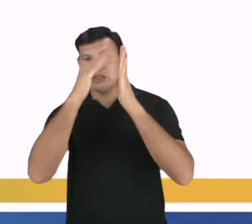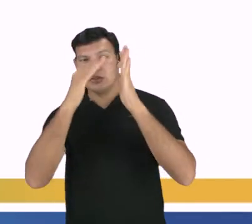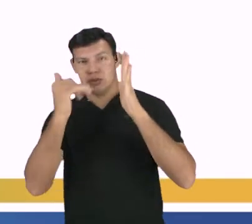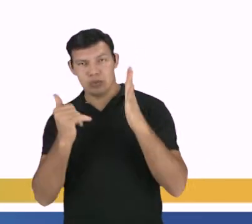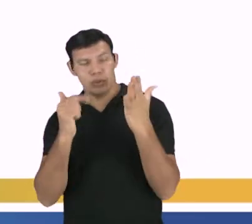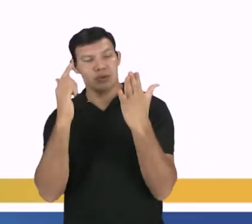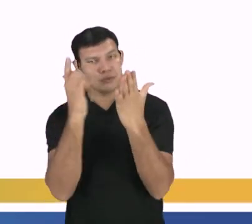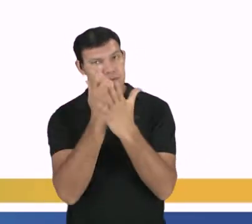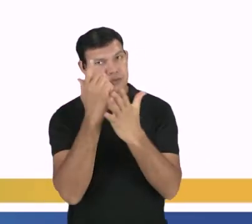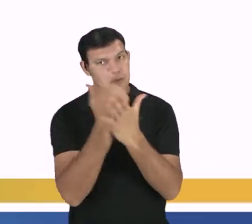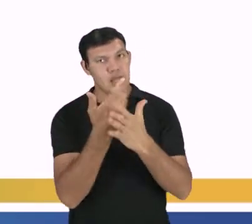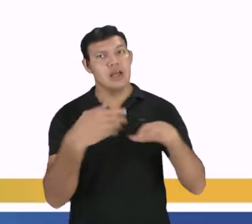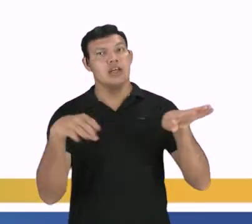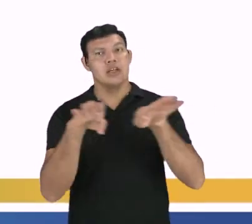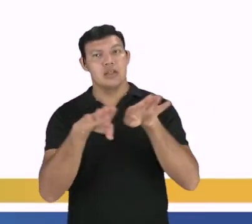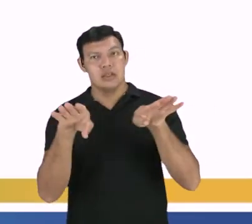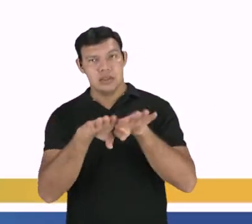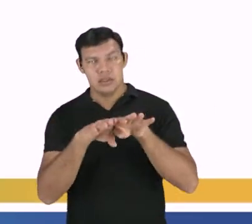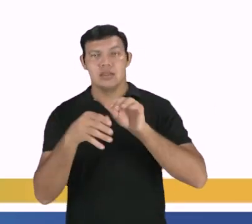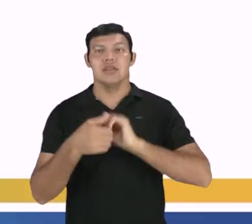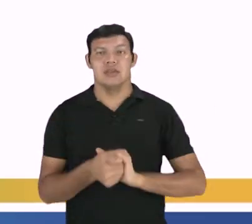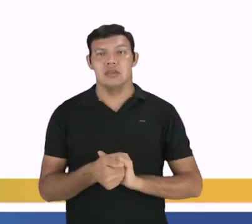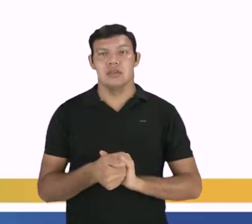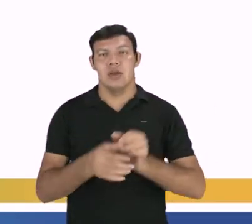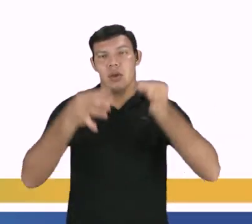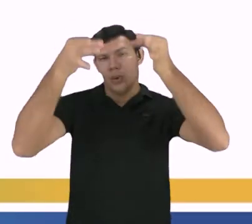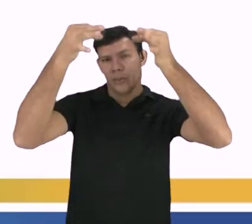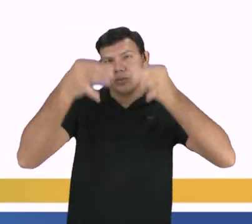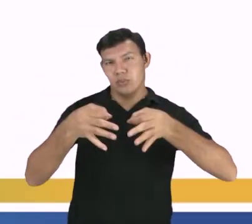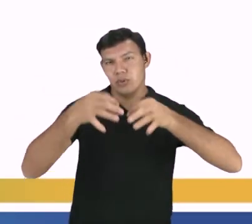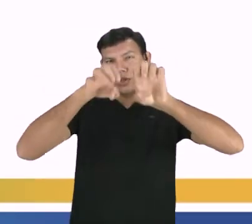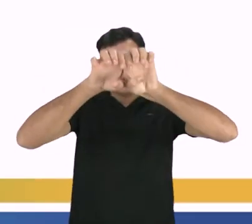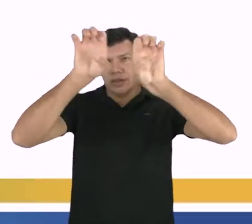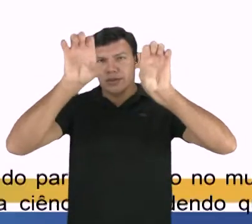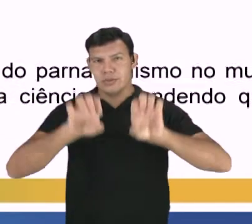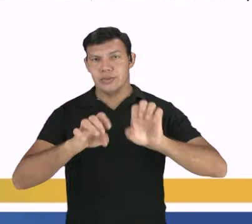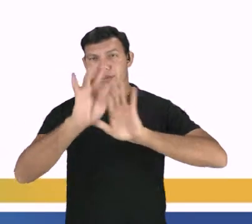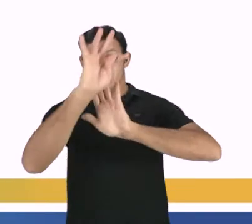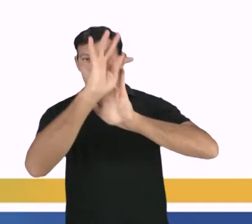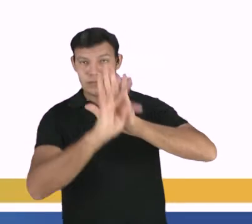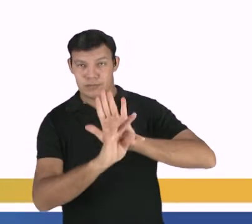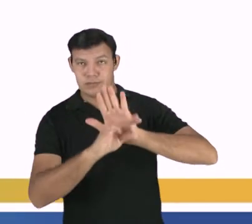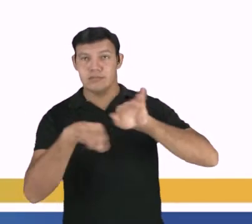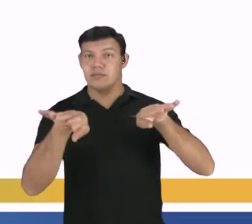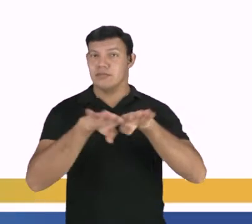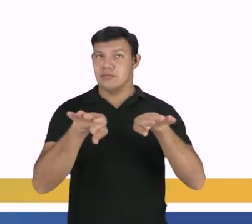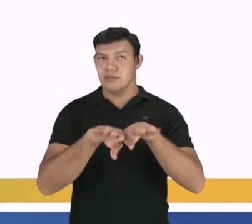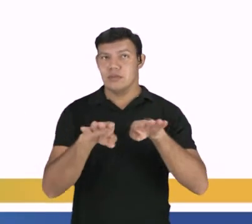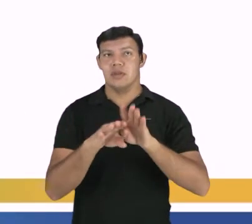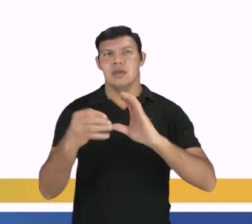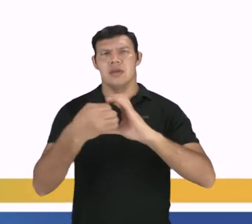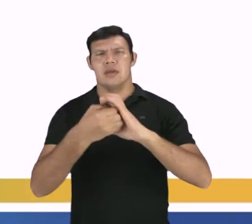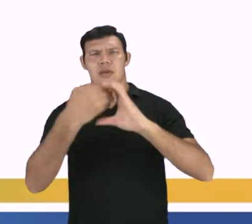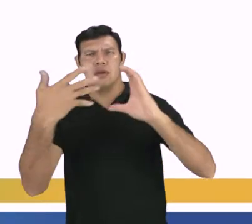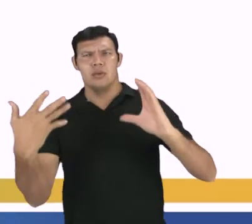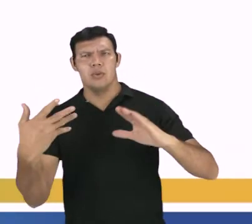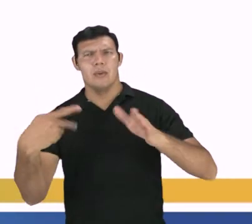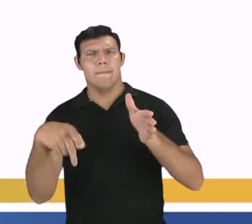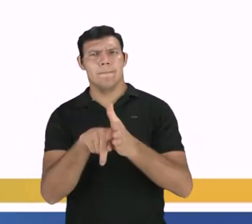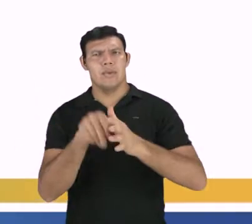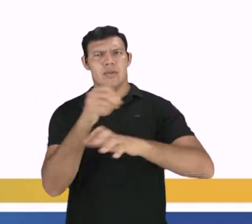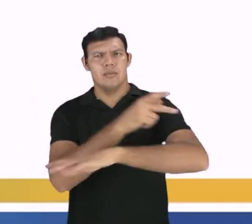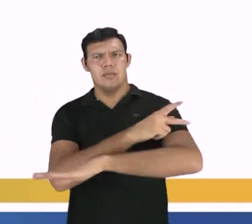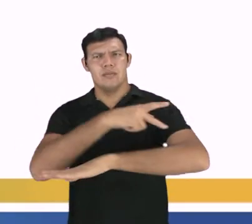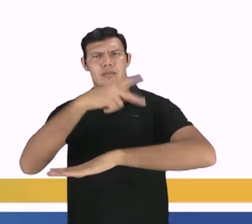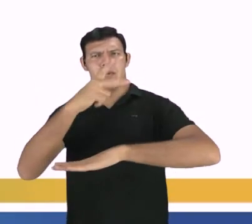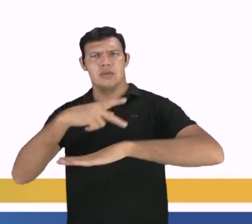suas obras e pela perfeição ali da estrutura das suas obras, tá? E as características do